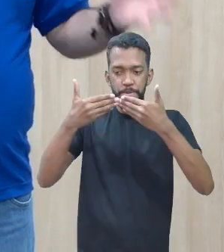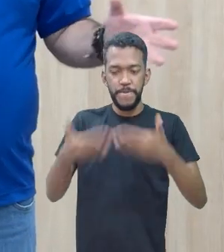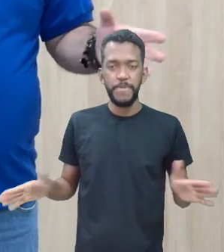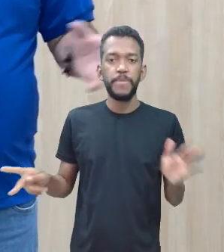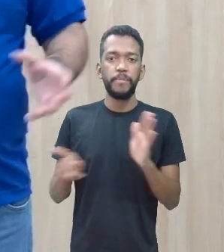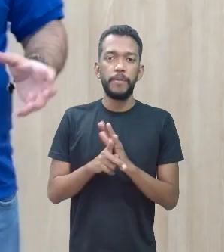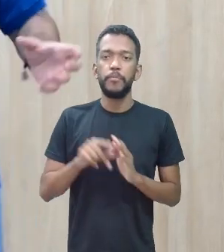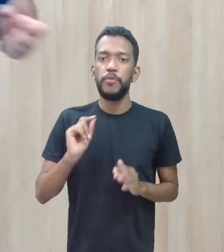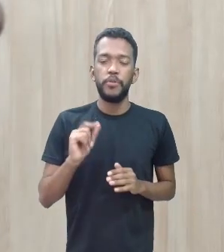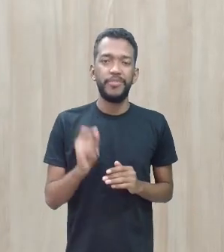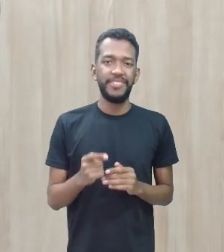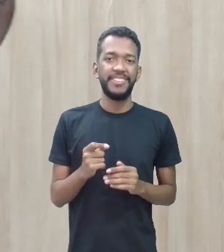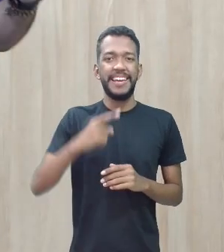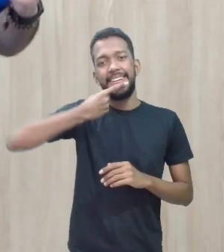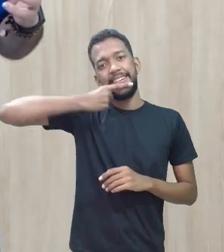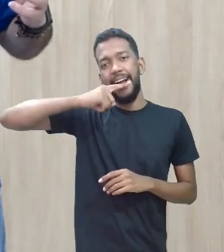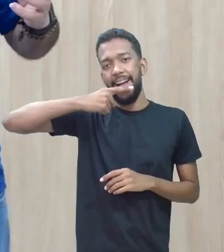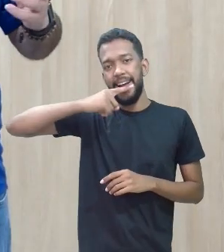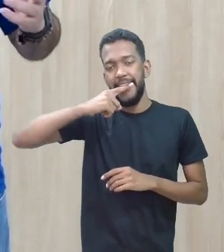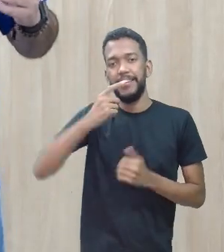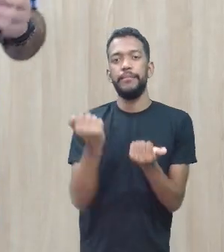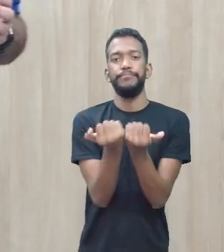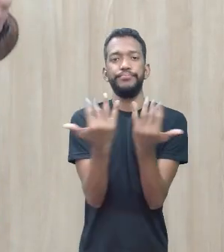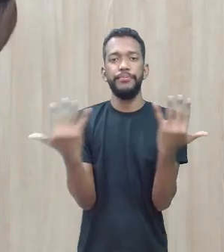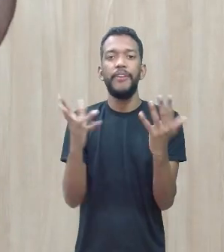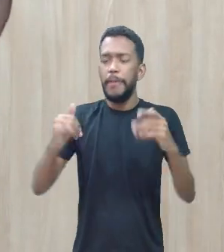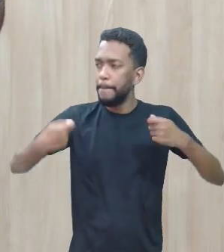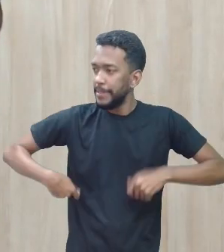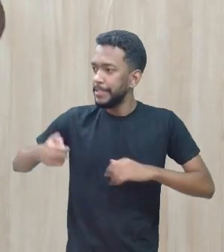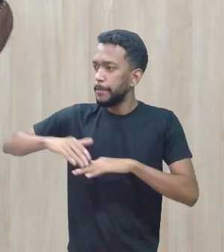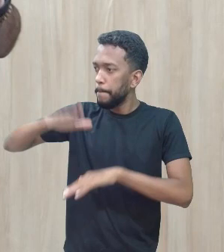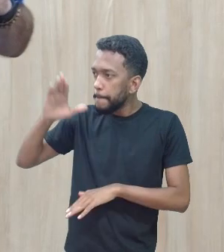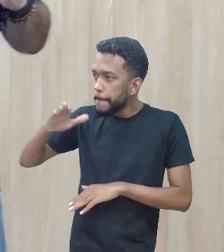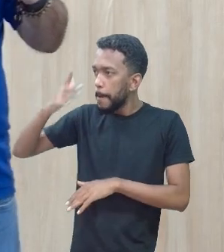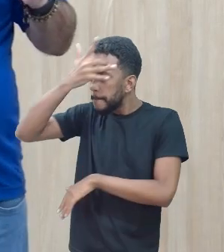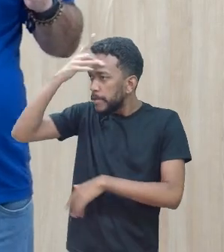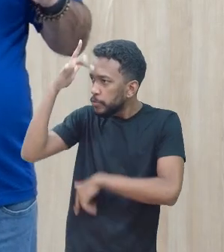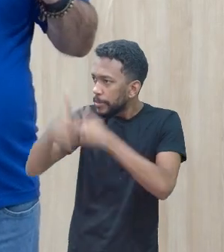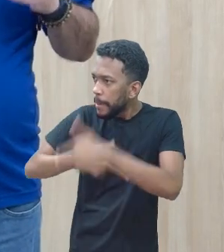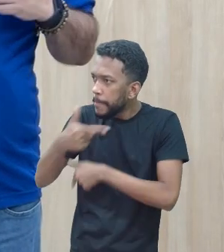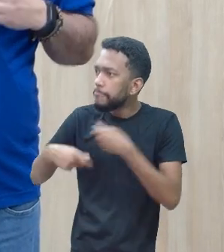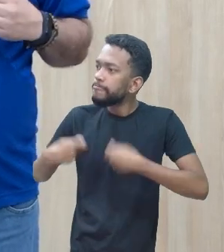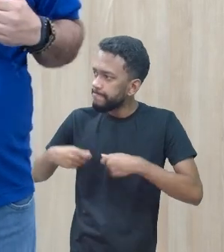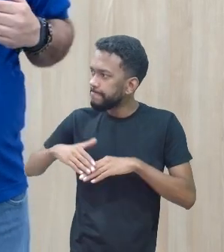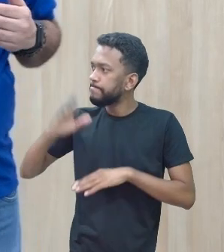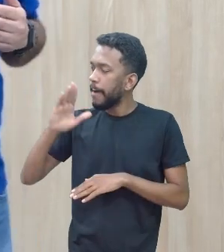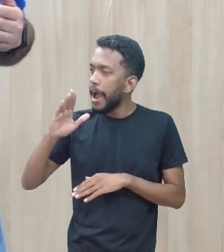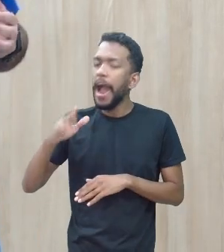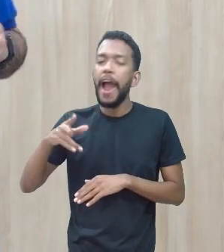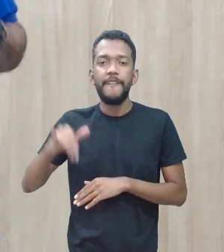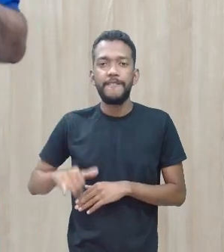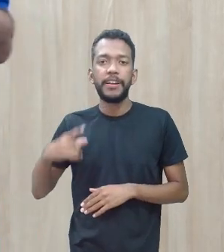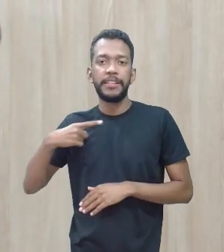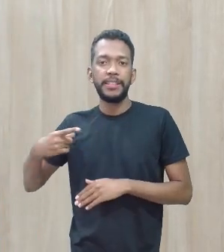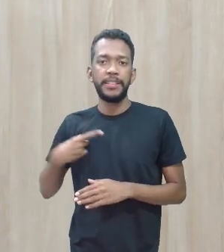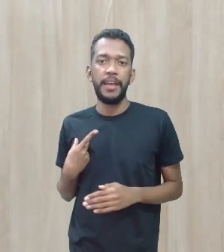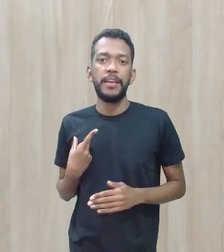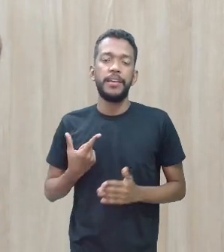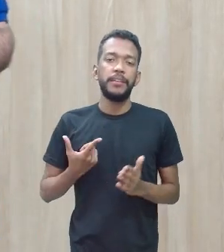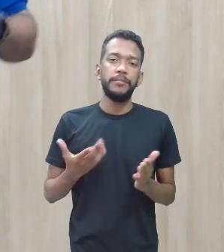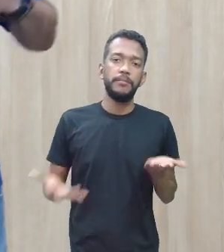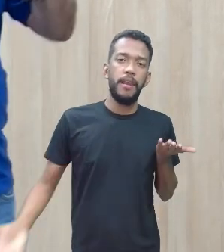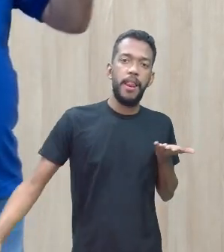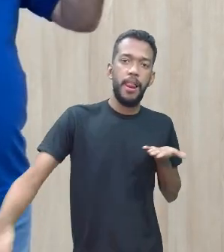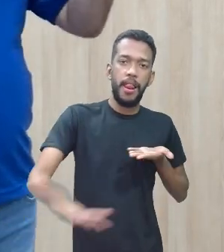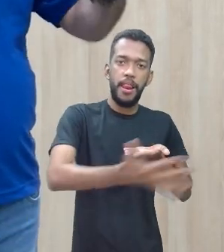de cana-de-açúcar e vão necessitar de mais escravos. E esses escravos, né, eles vão ser obtidos inicialmente,